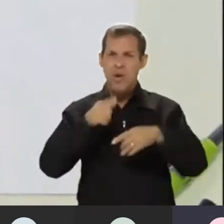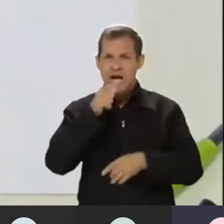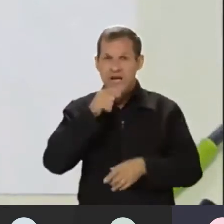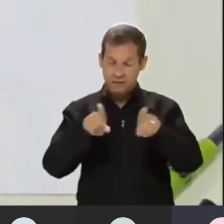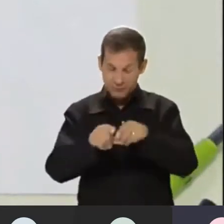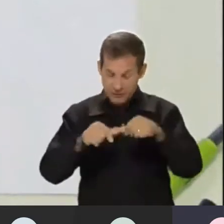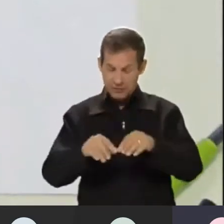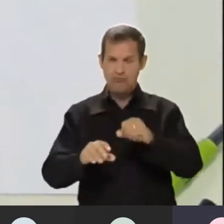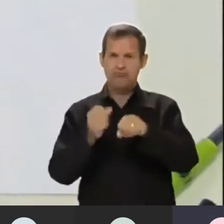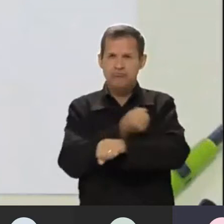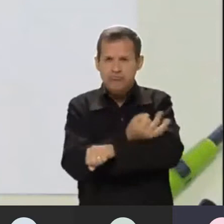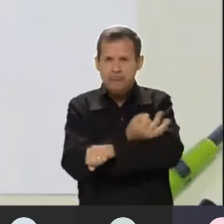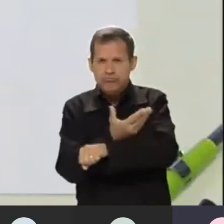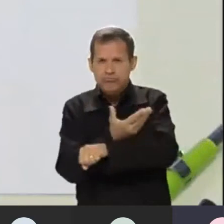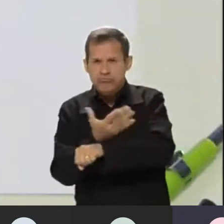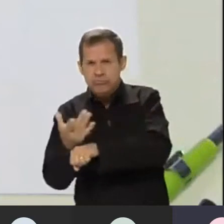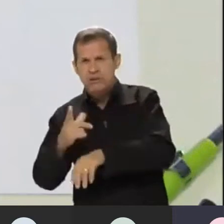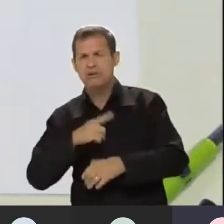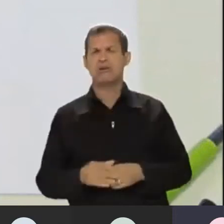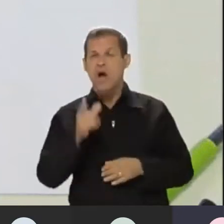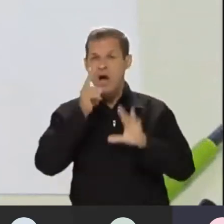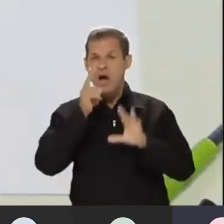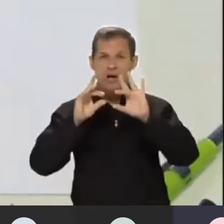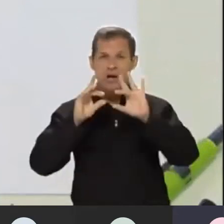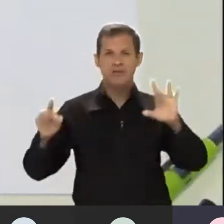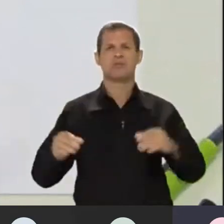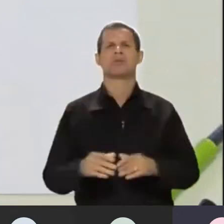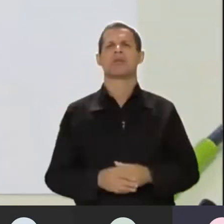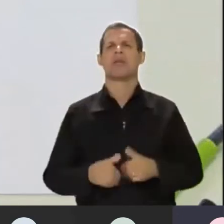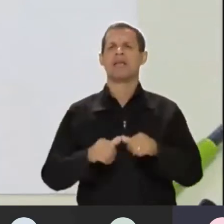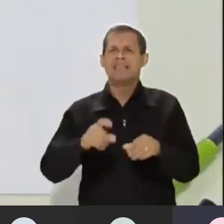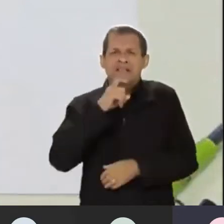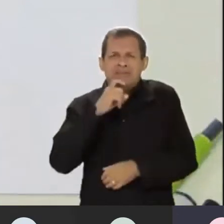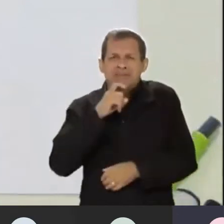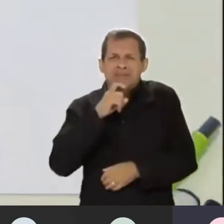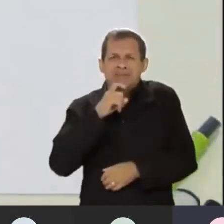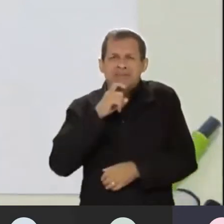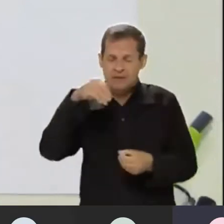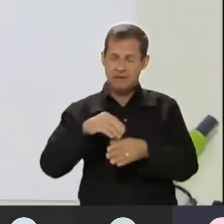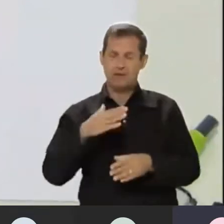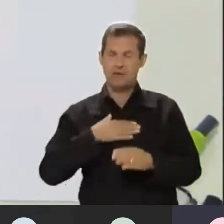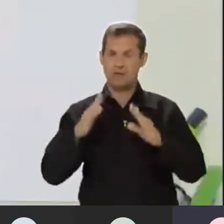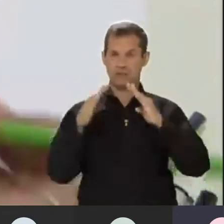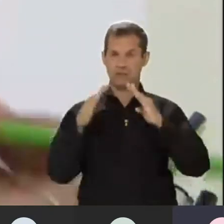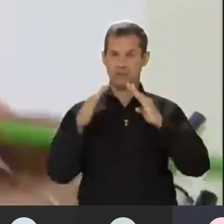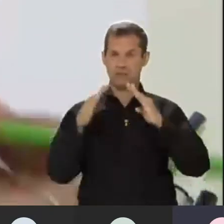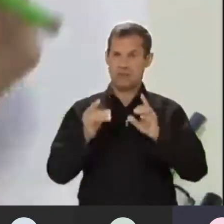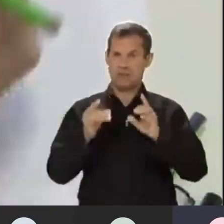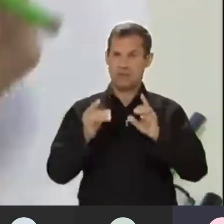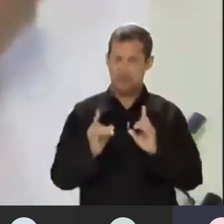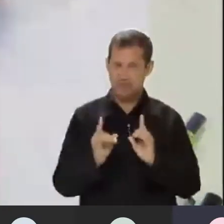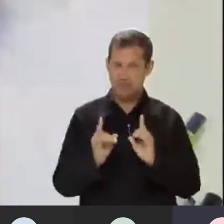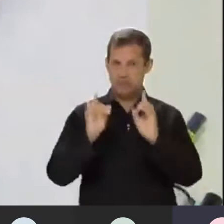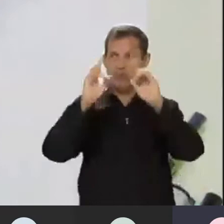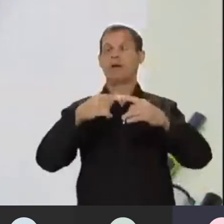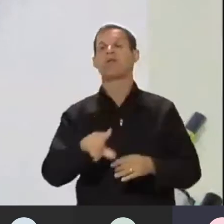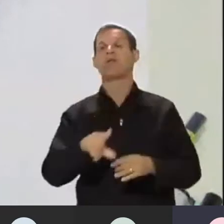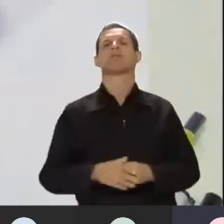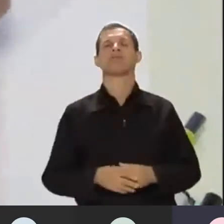d'água, como também dessa vegetação, trazendo essa umidificação, esse resfriamento para dentro da minha edificação, tá?